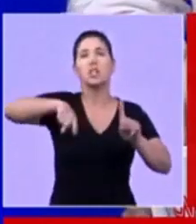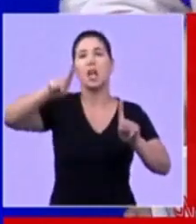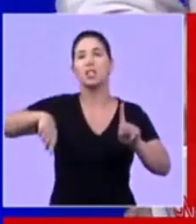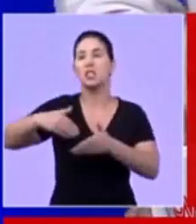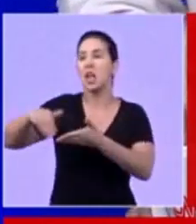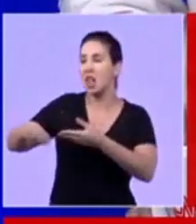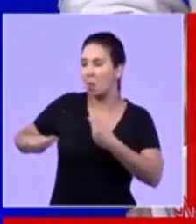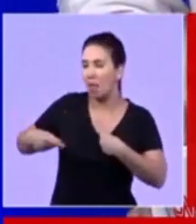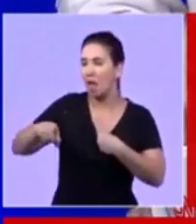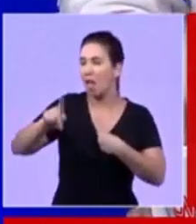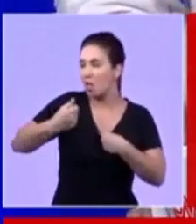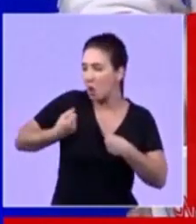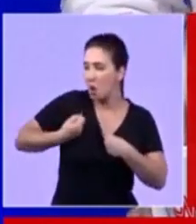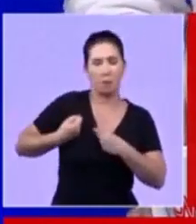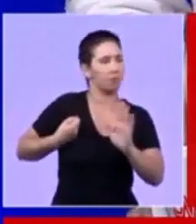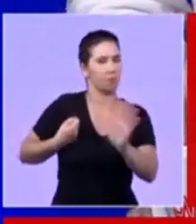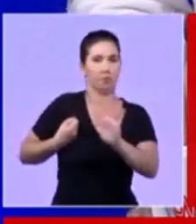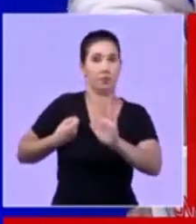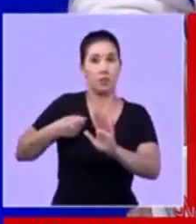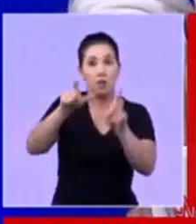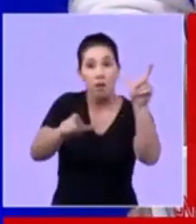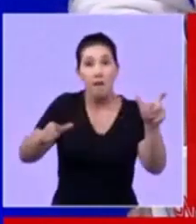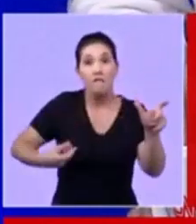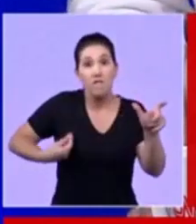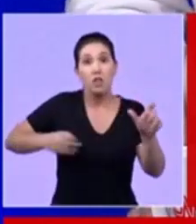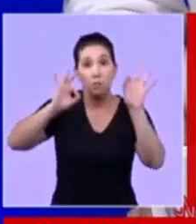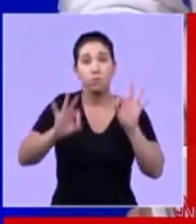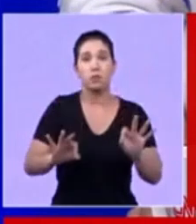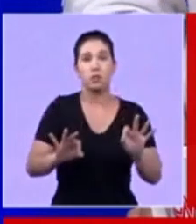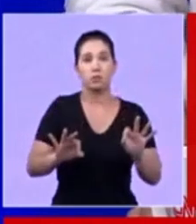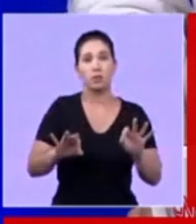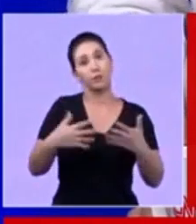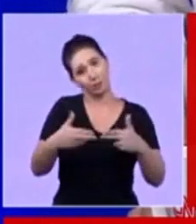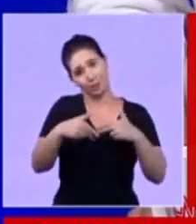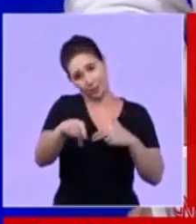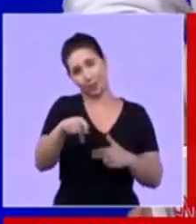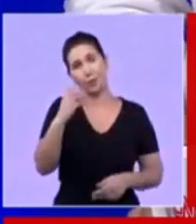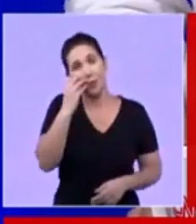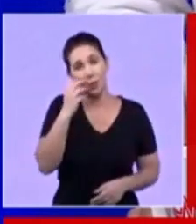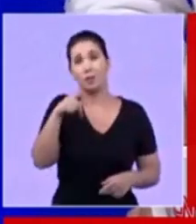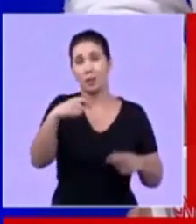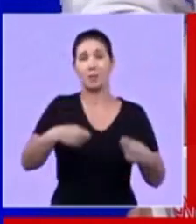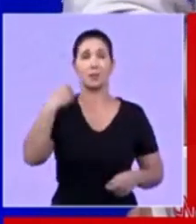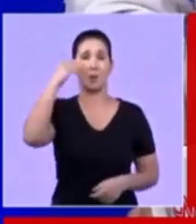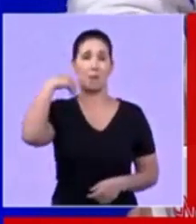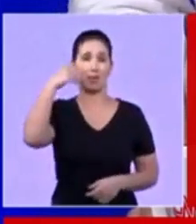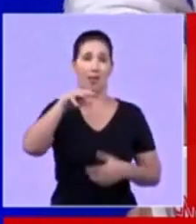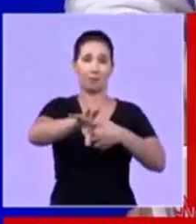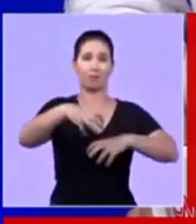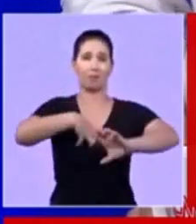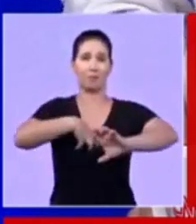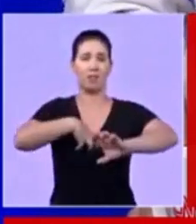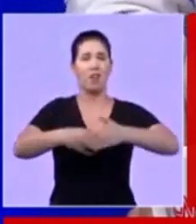secretário te dá no gabinete essa experiência te dar uma sensibilidade social Bruno eu acho que você deveria experimentar que nenhuma